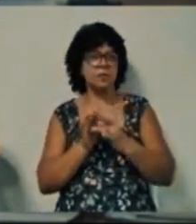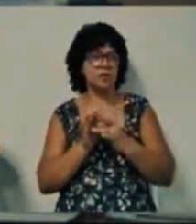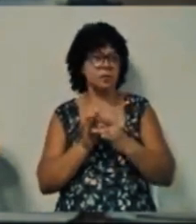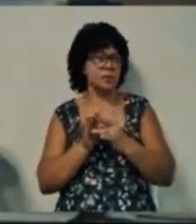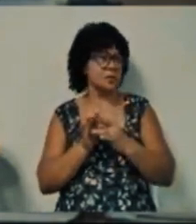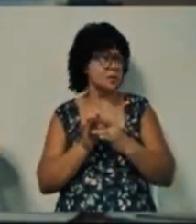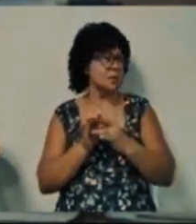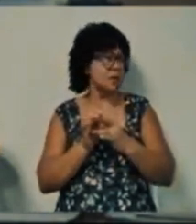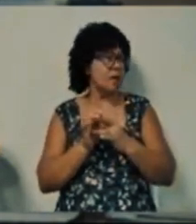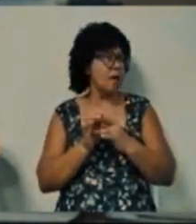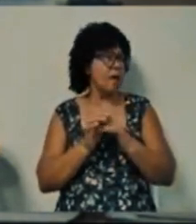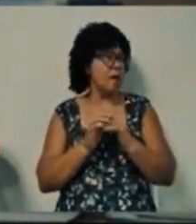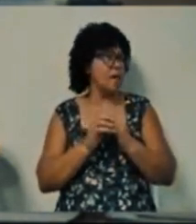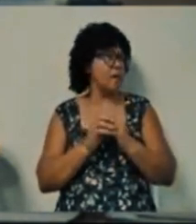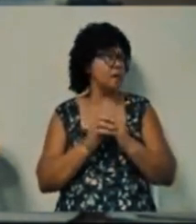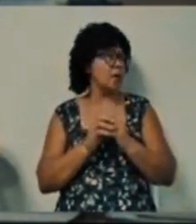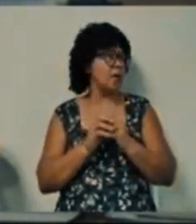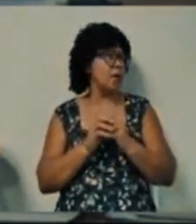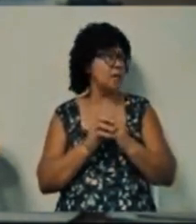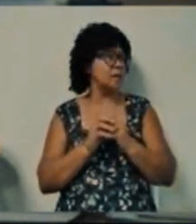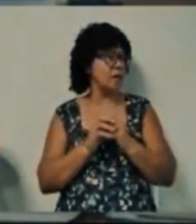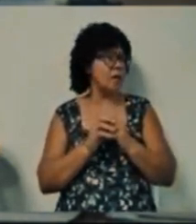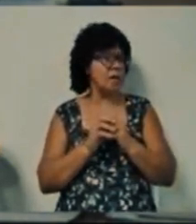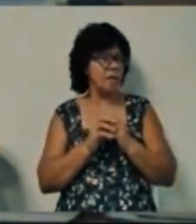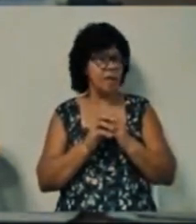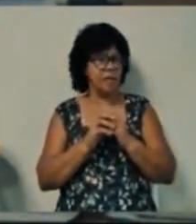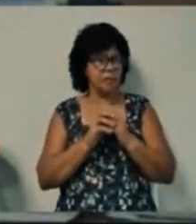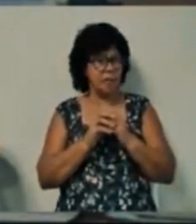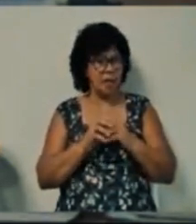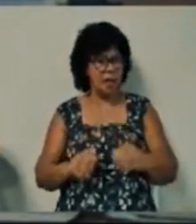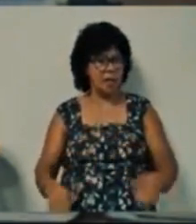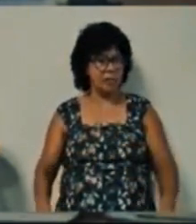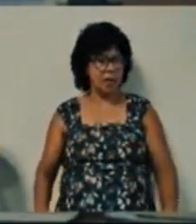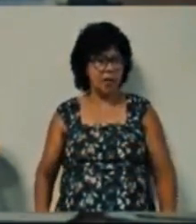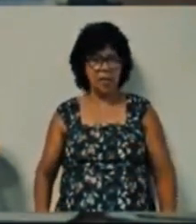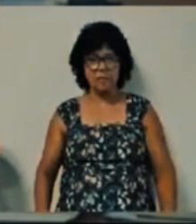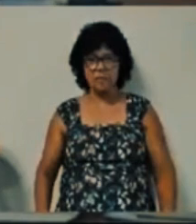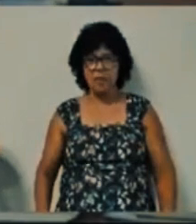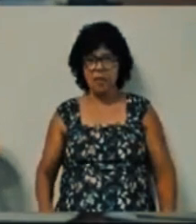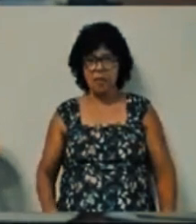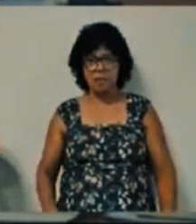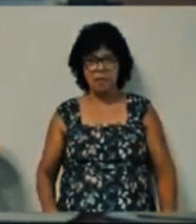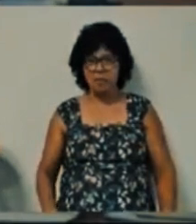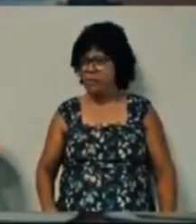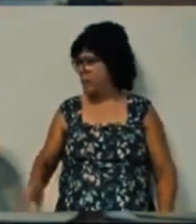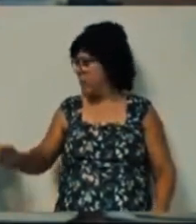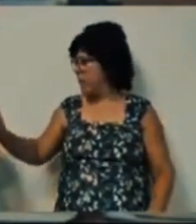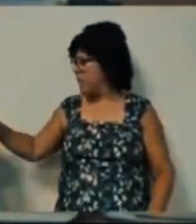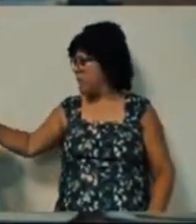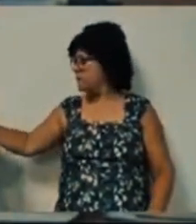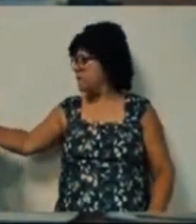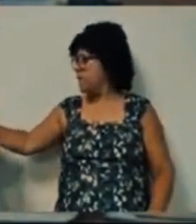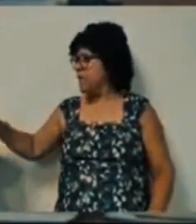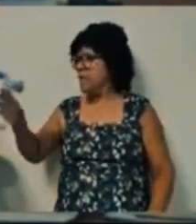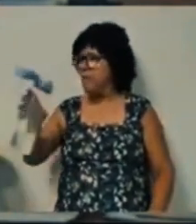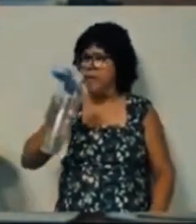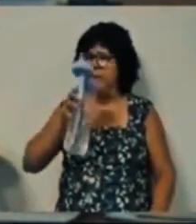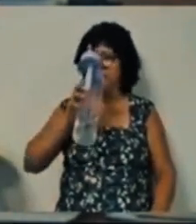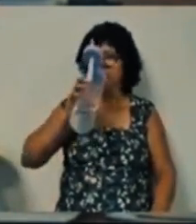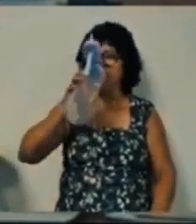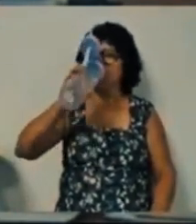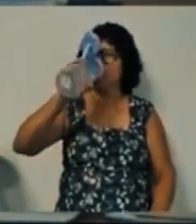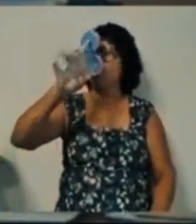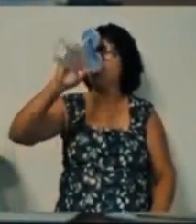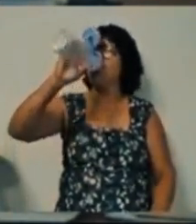o próprio Deus impede que ele, nessa segunda viagem, comece essa obra nessa